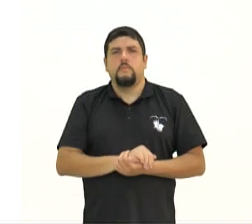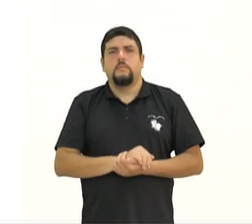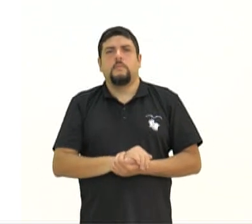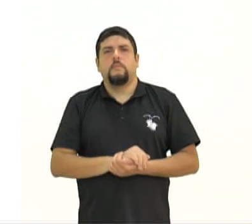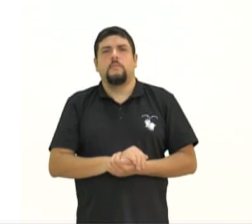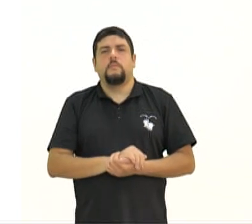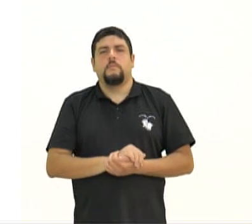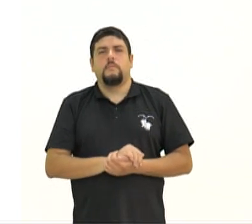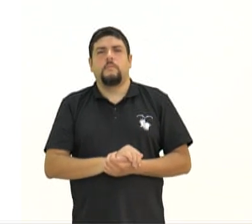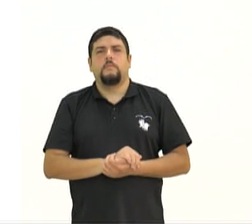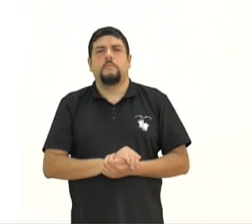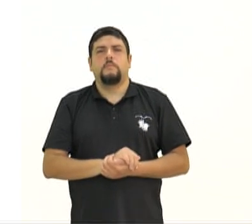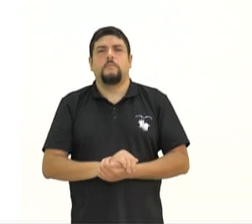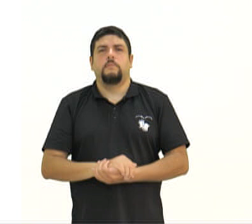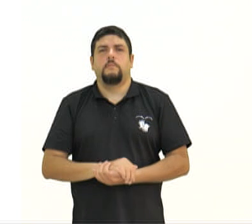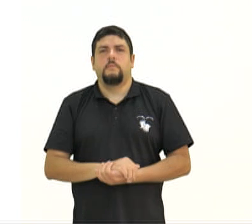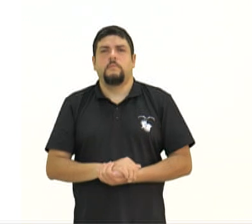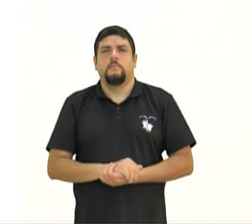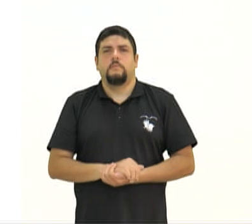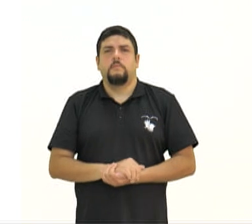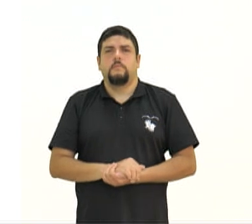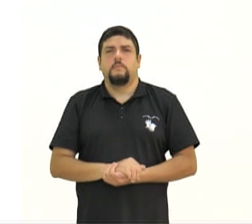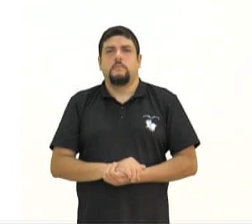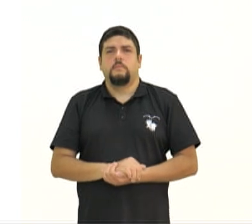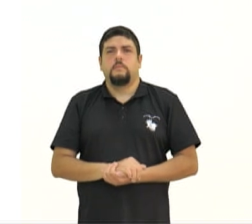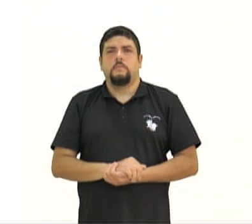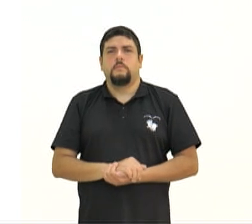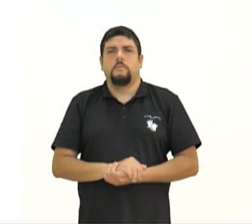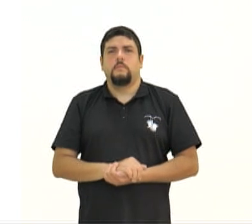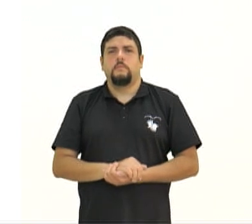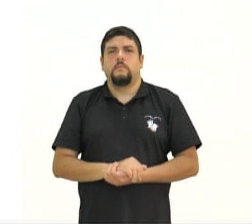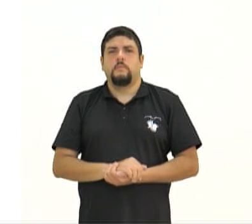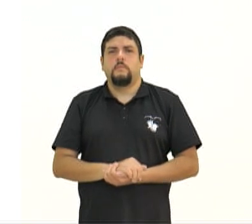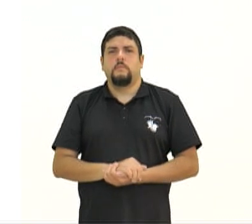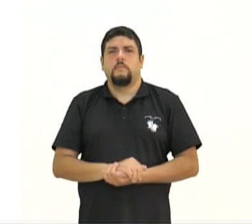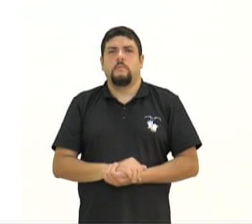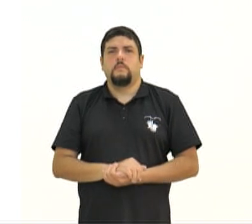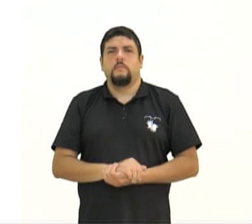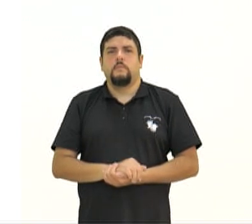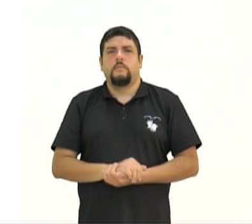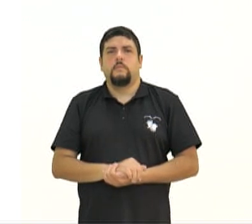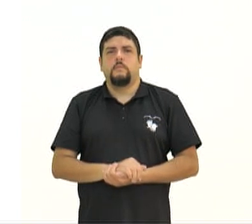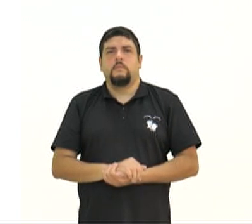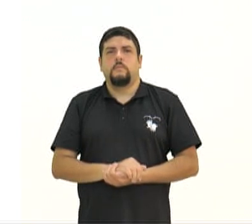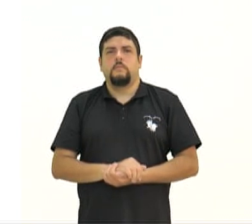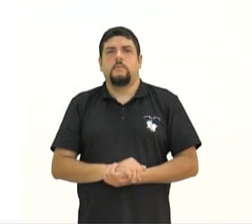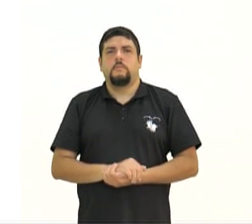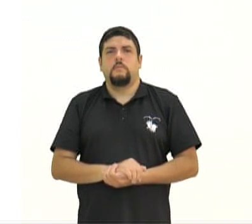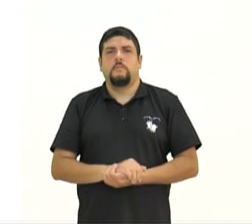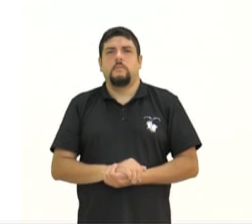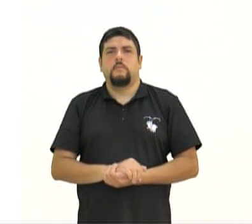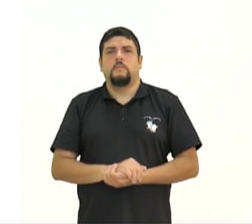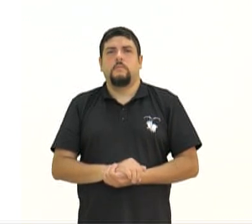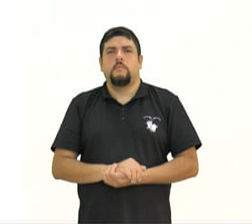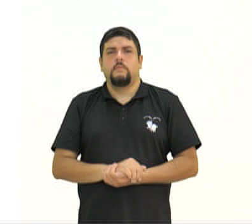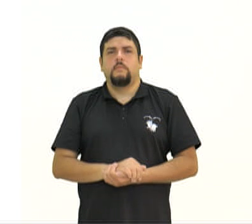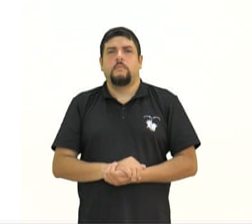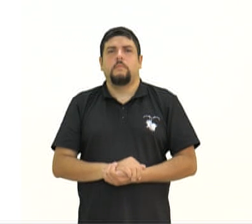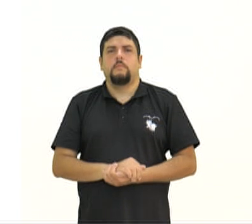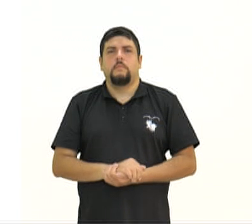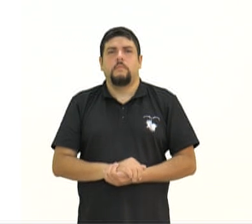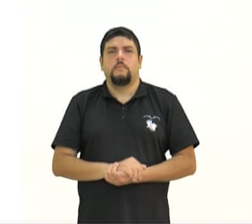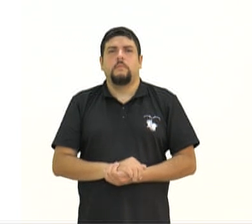né? Cierra os braços em horizontal, ou lleva os braços, ou levanta os braços, ou abre